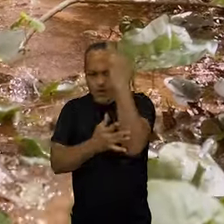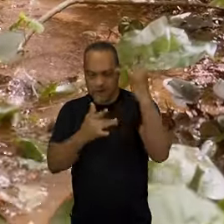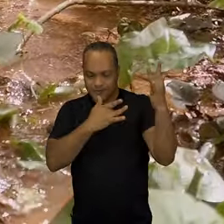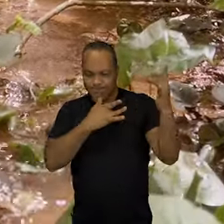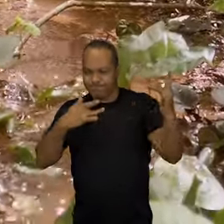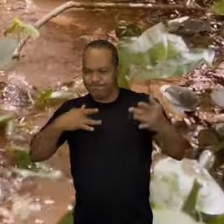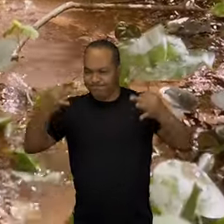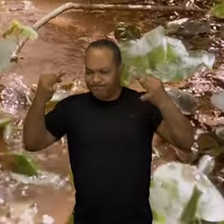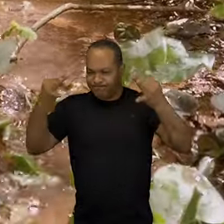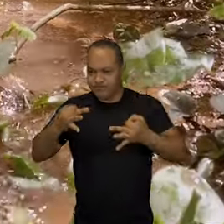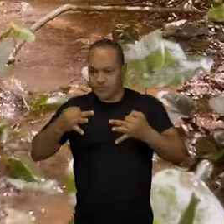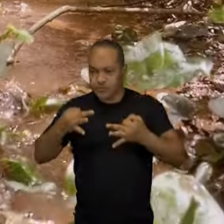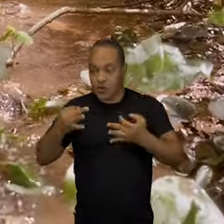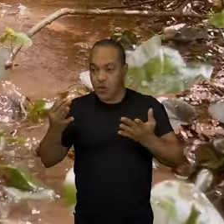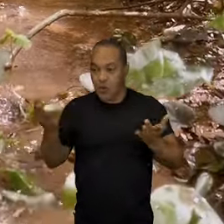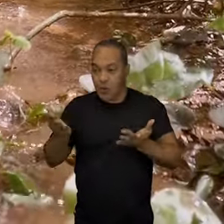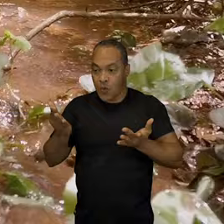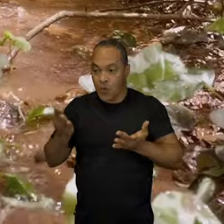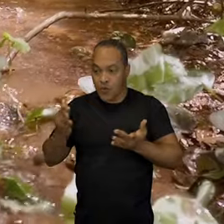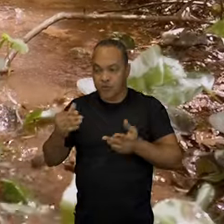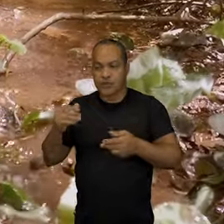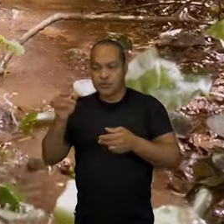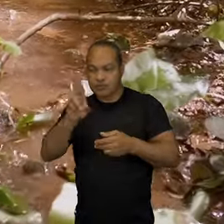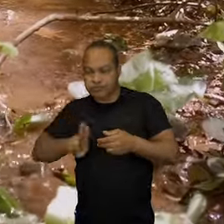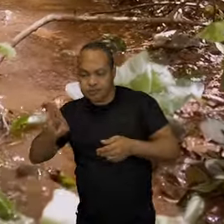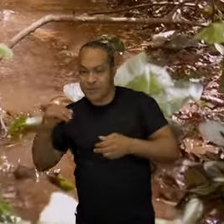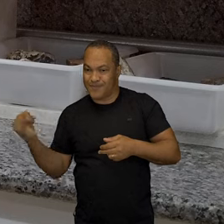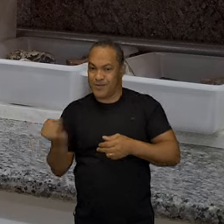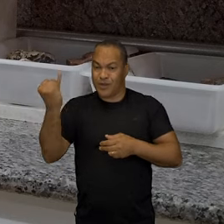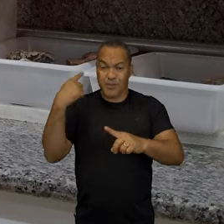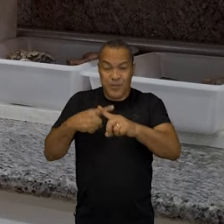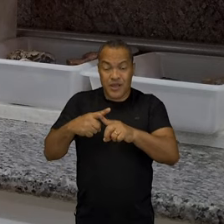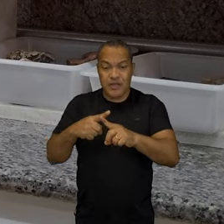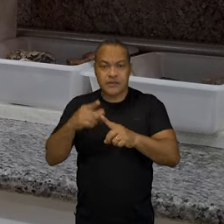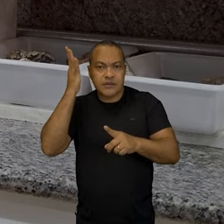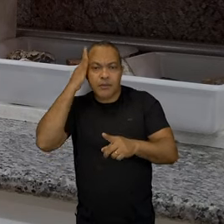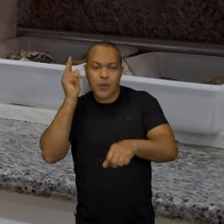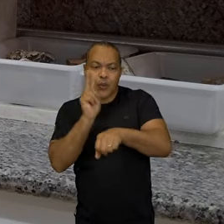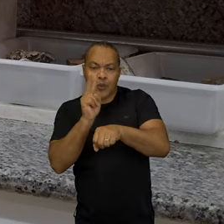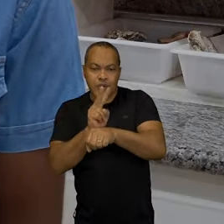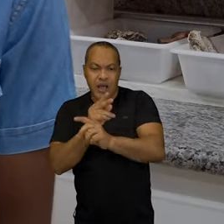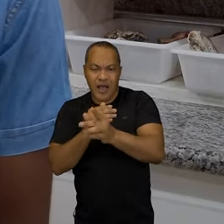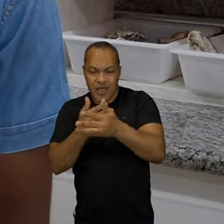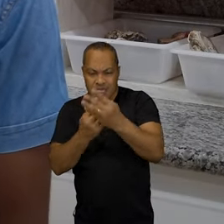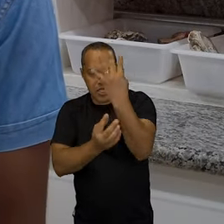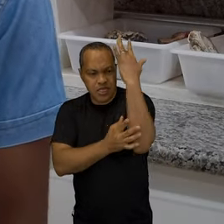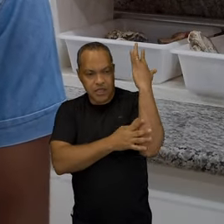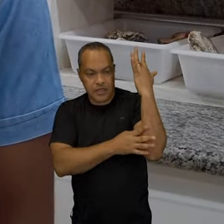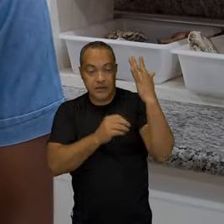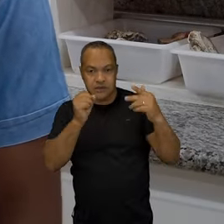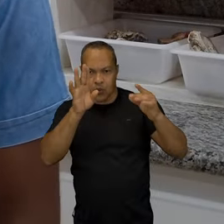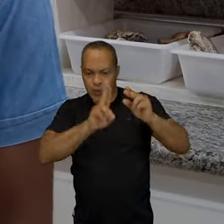saudável. O uso antrópico, ele é bastante importante quando a gente fala de conservação de bacias. Porque quando você tem um